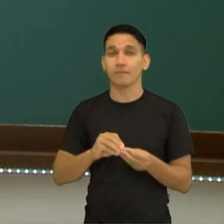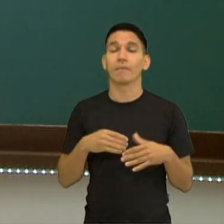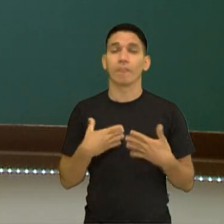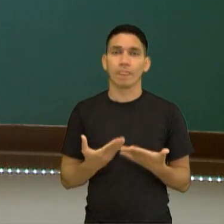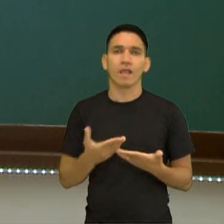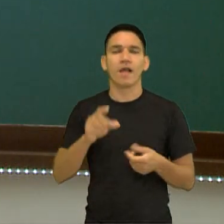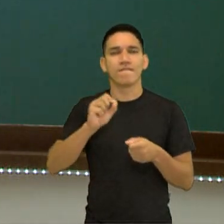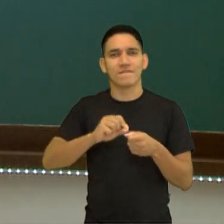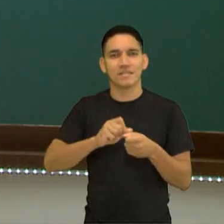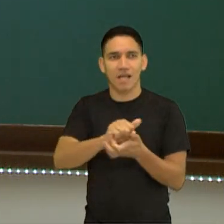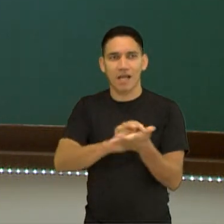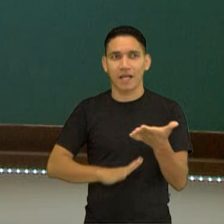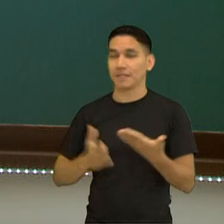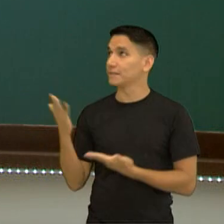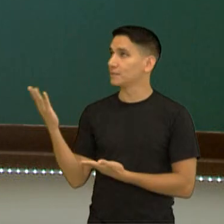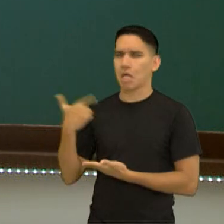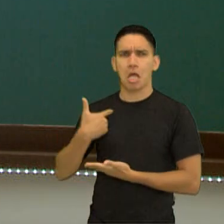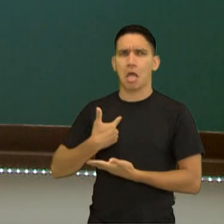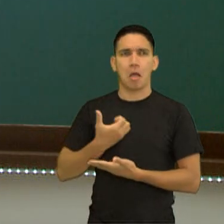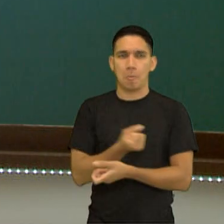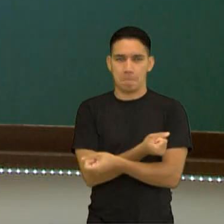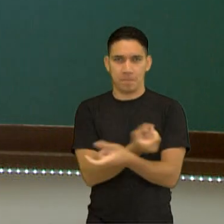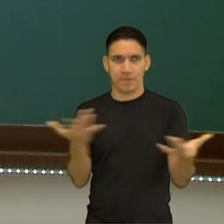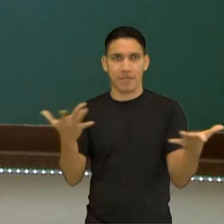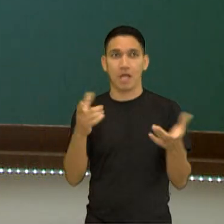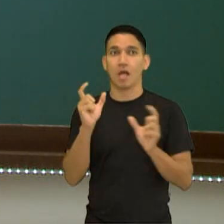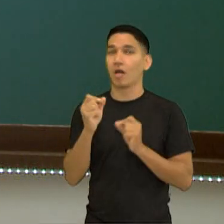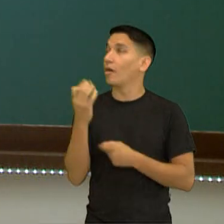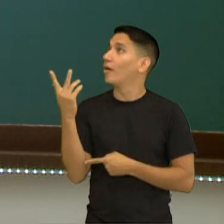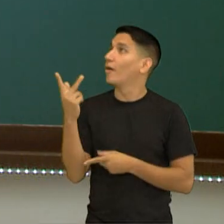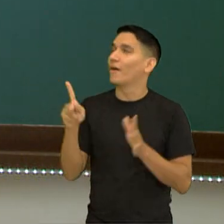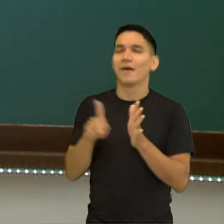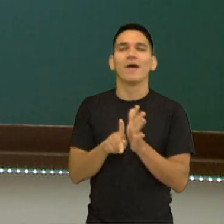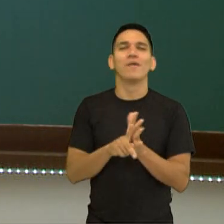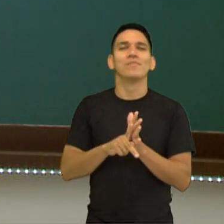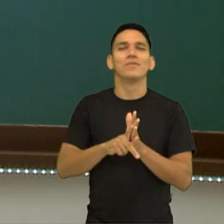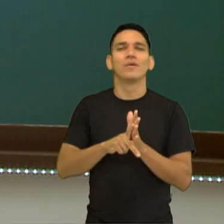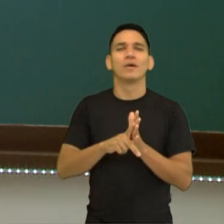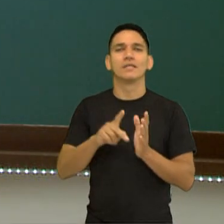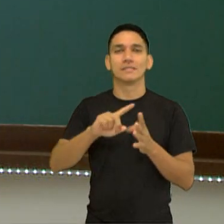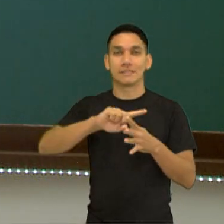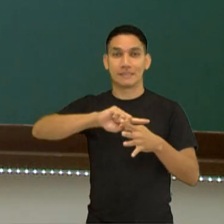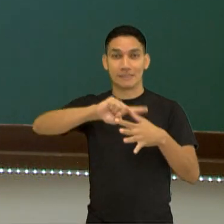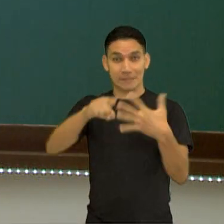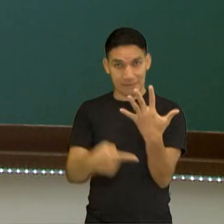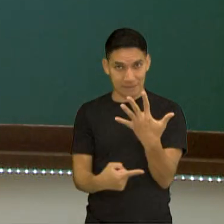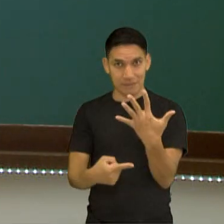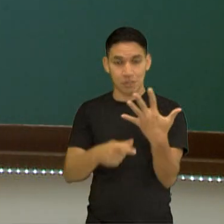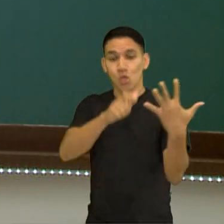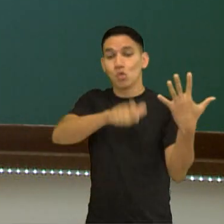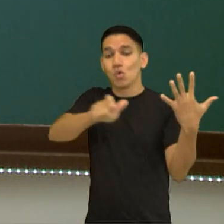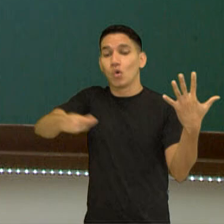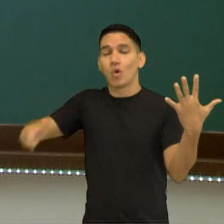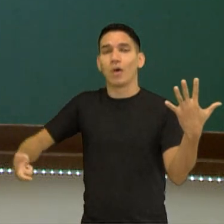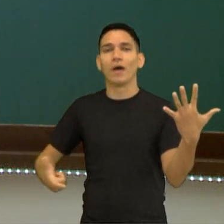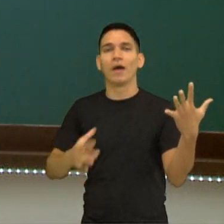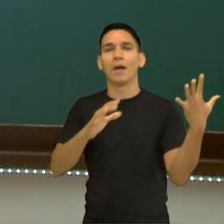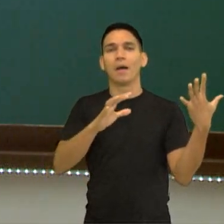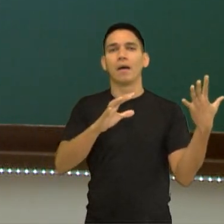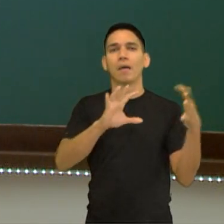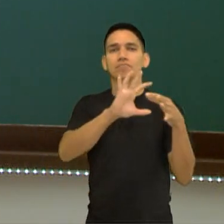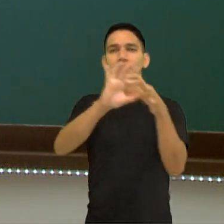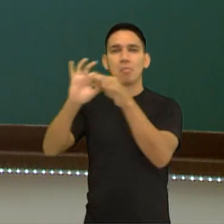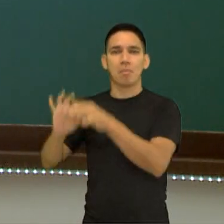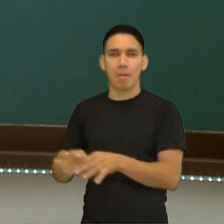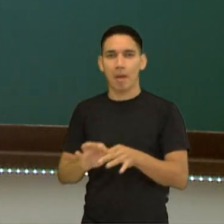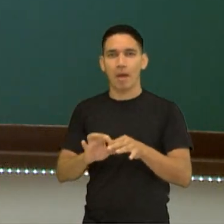Então, façam essa atividade aqui, olha. Peguei aqui agora, pessoal, os mascotes, os 5 mascotes diferentes dos Jogos de Pequim. Os